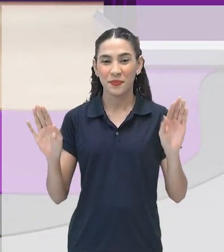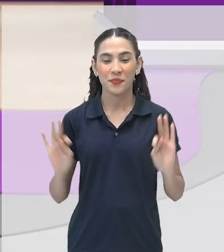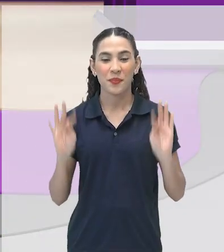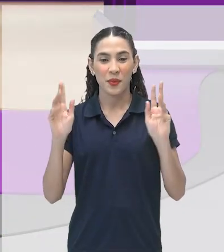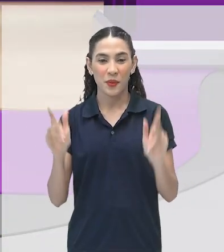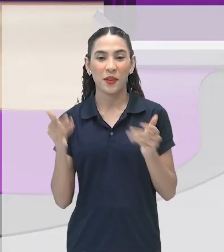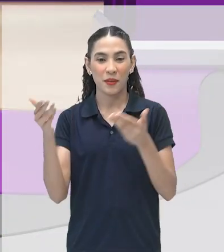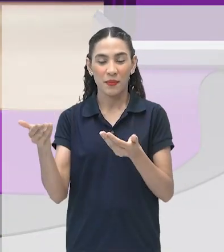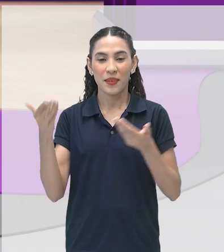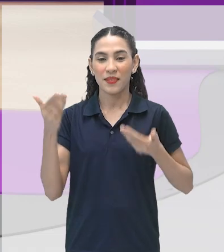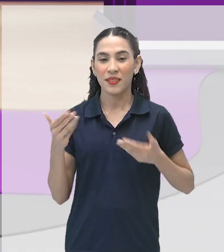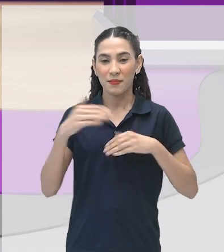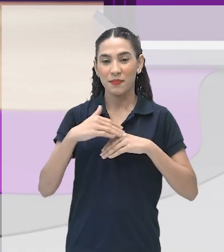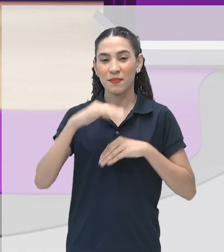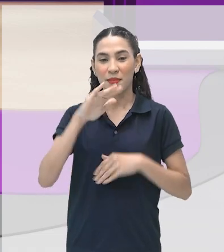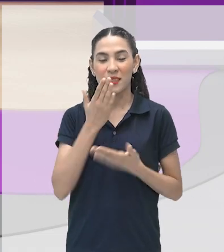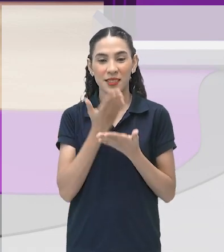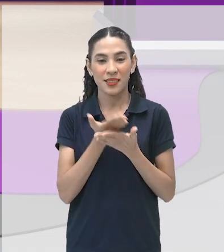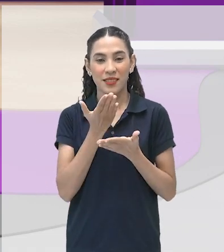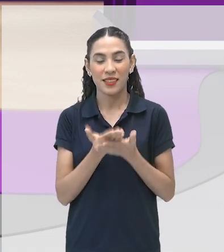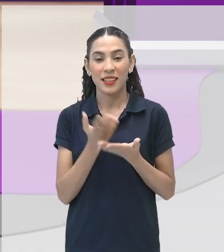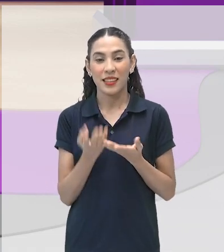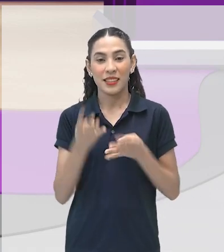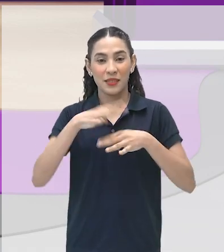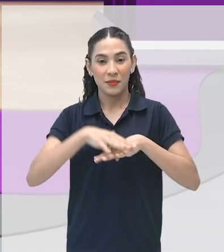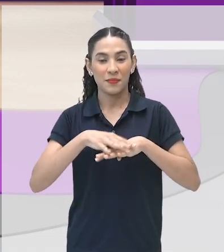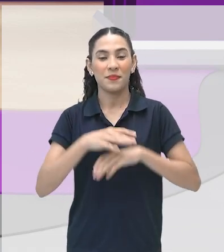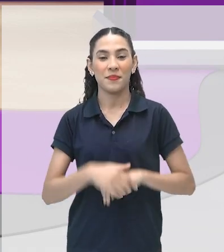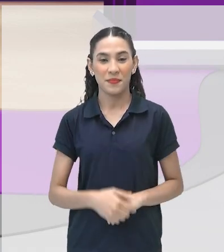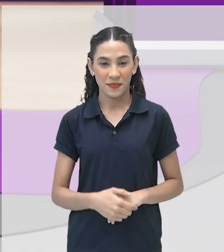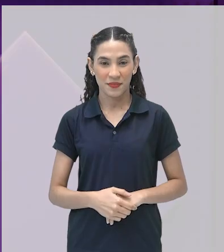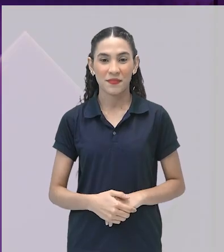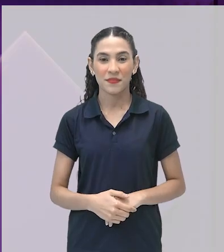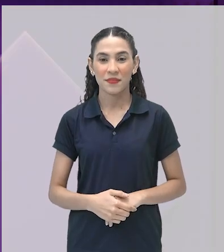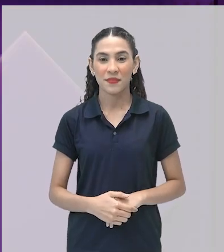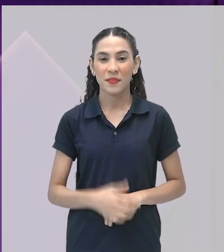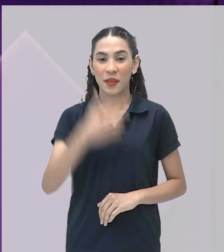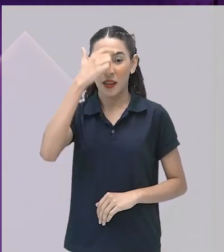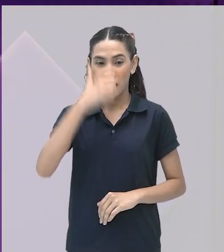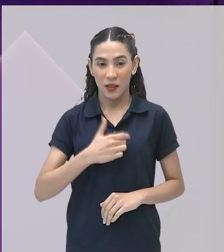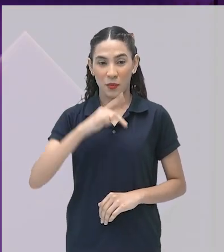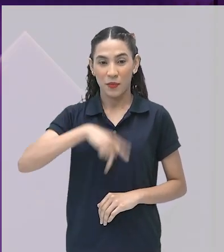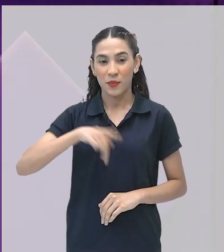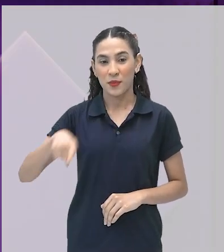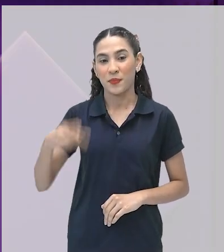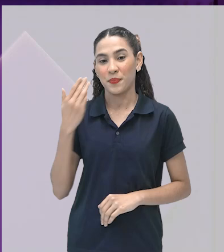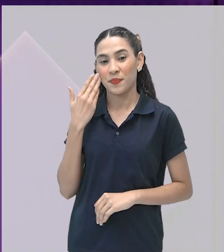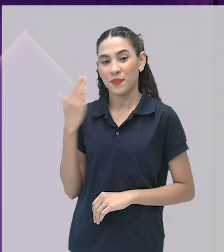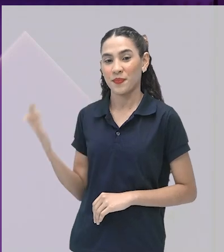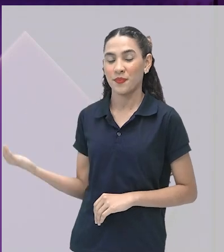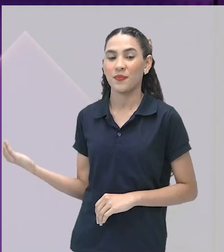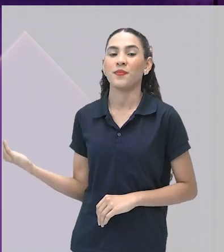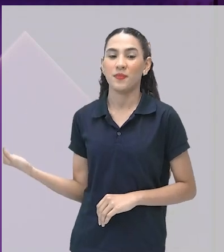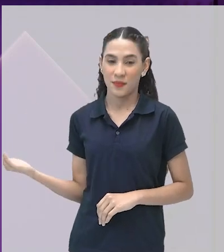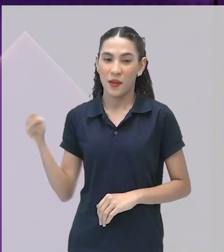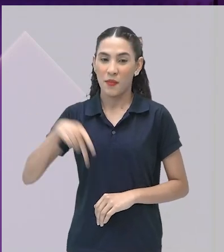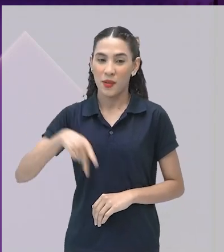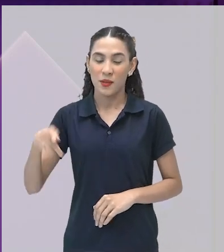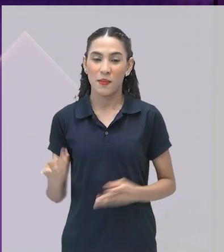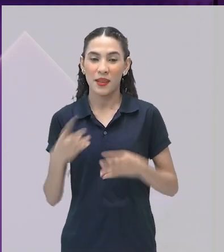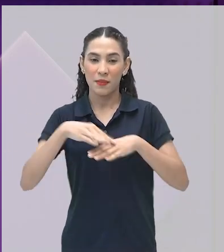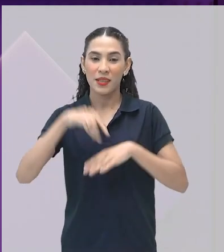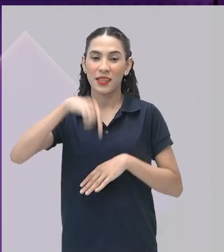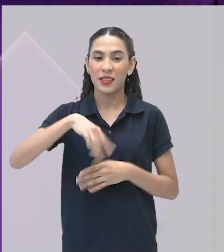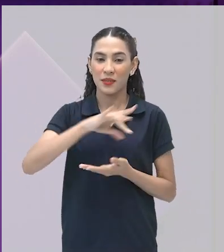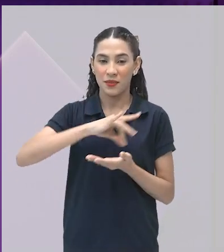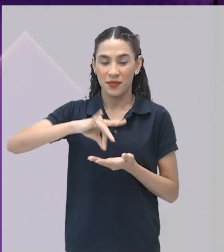Olá, sejam todos bem-vindos a mais uma aula do Componentes de Matemática. Eu sou o professor Aniel Santos, professor de matemática